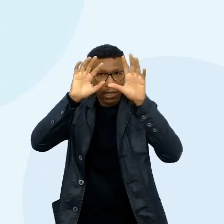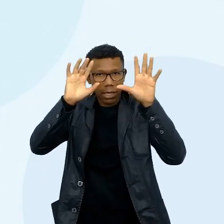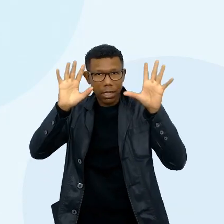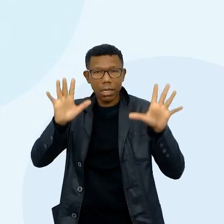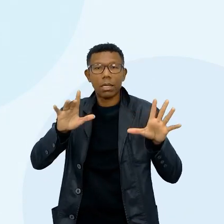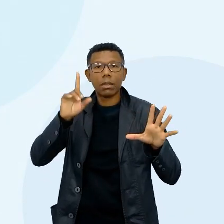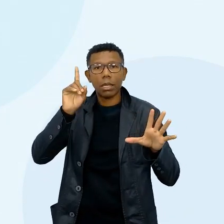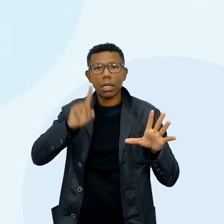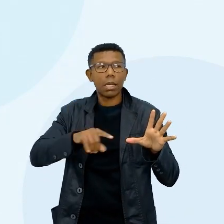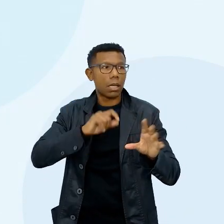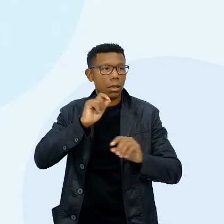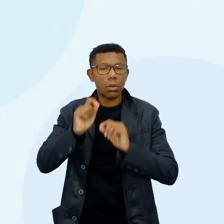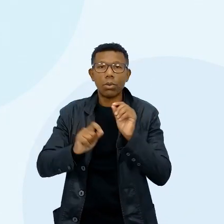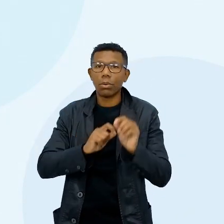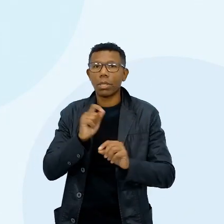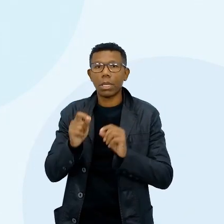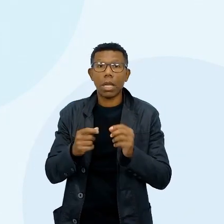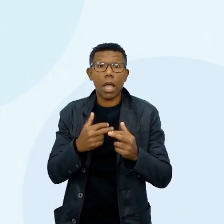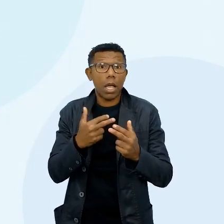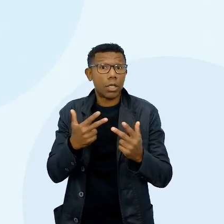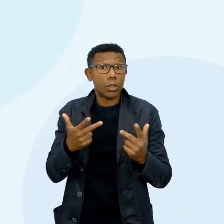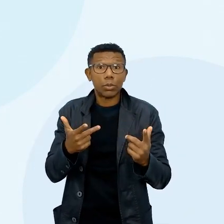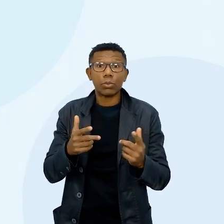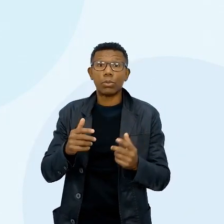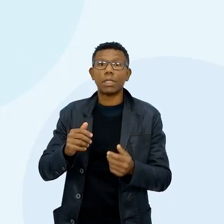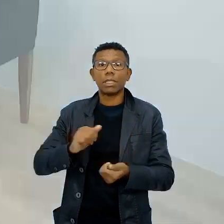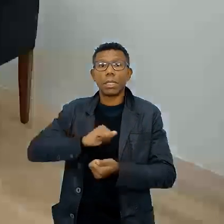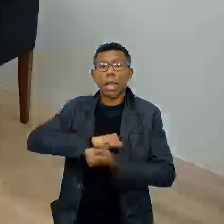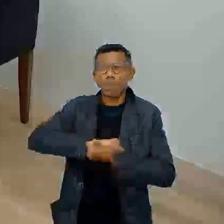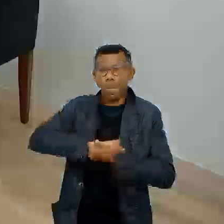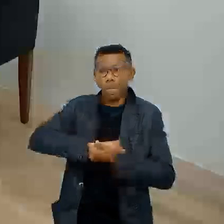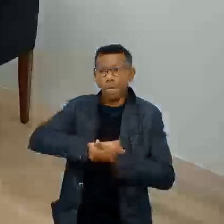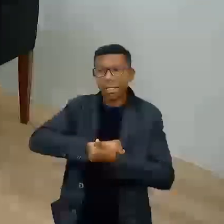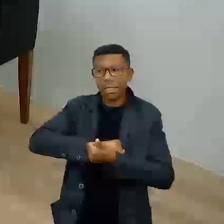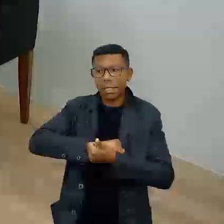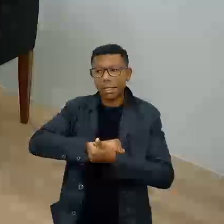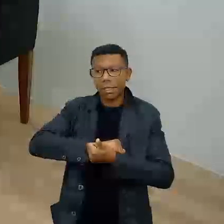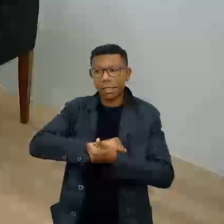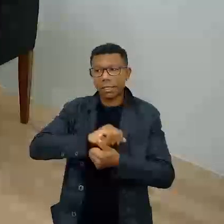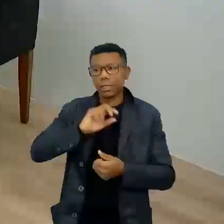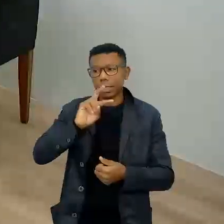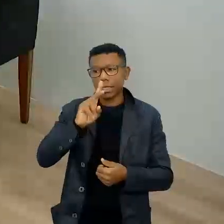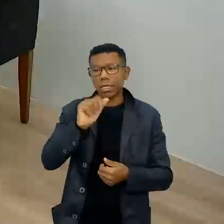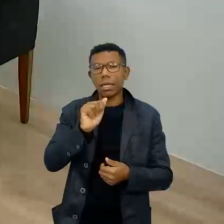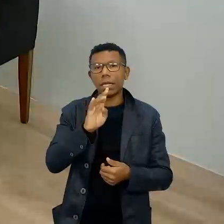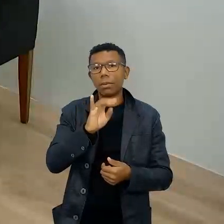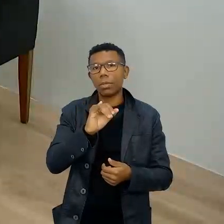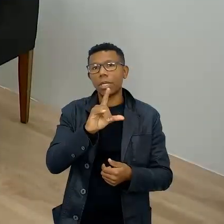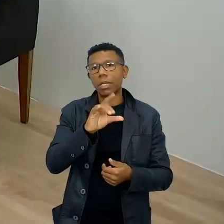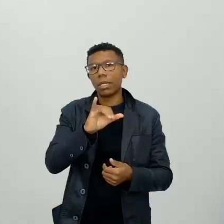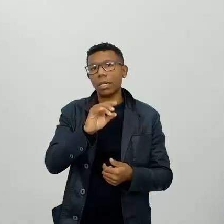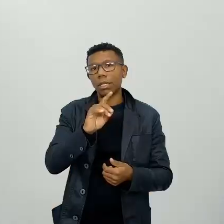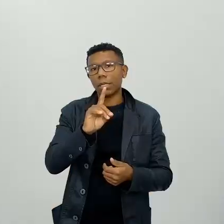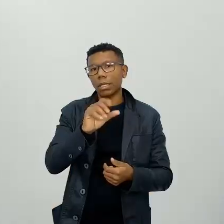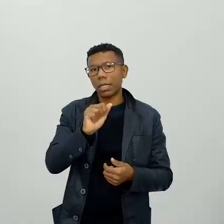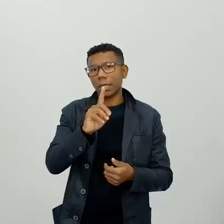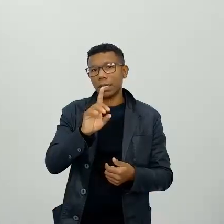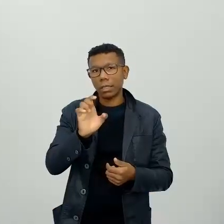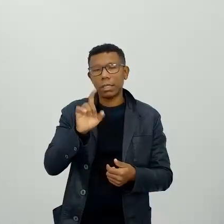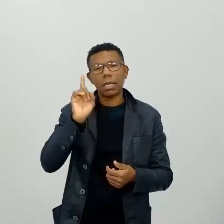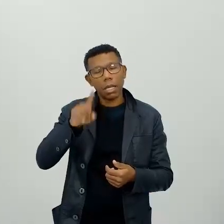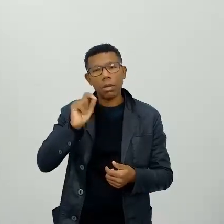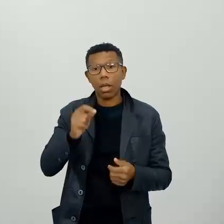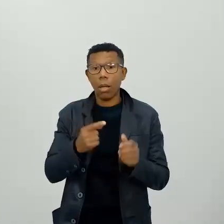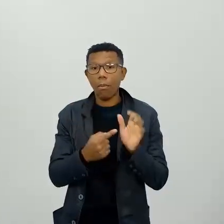que se pretende alcançar com essa habilidade, né? Então, a gente tem aqui a pretensão de identificar.